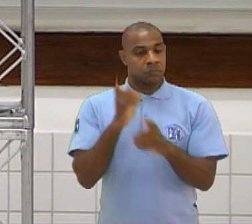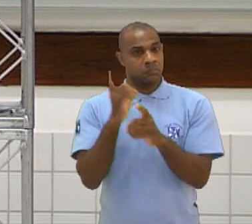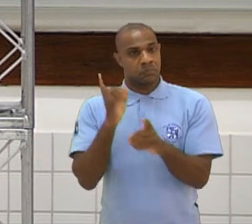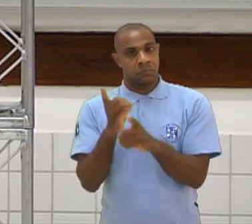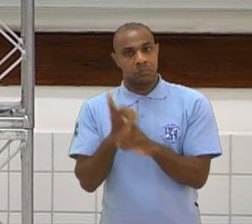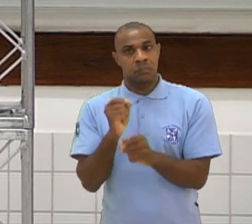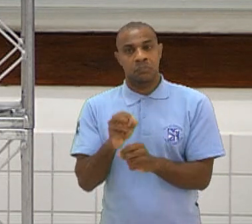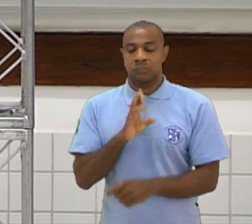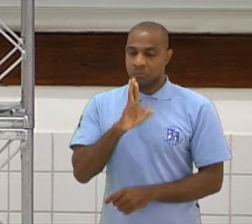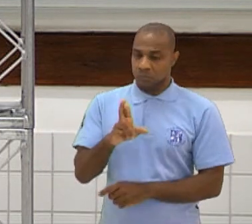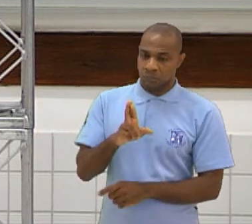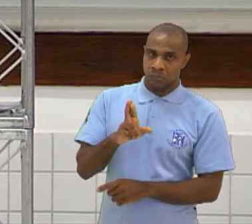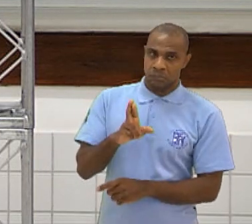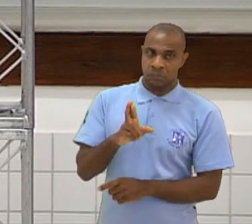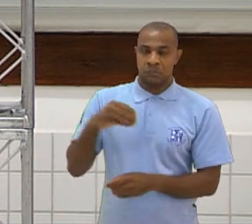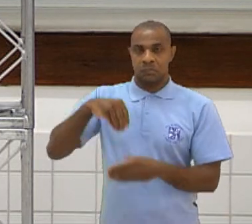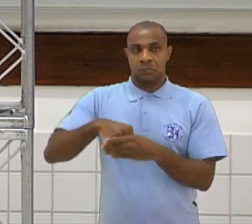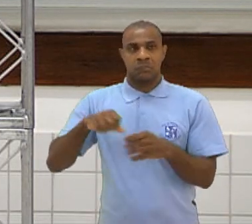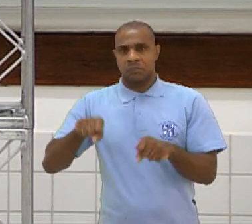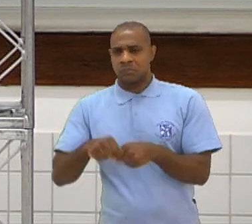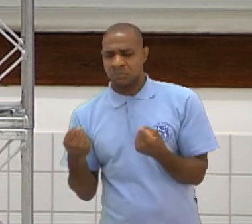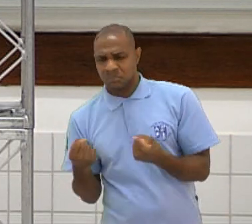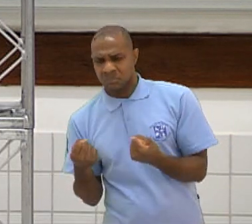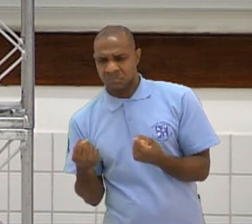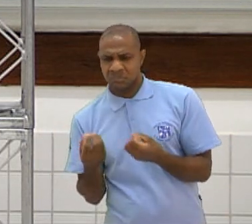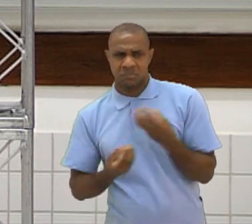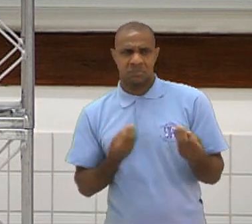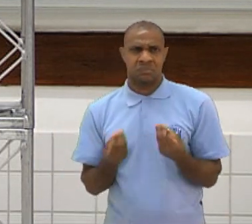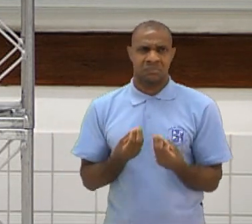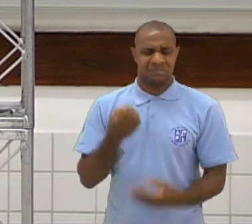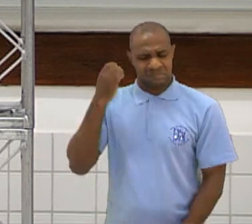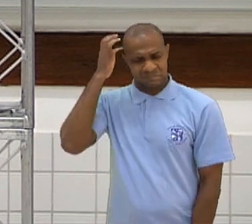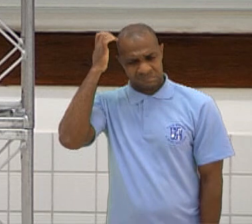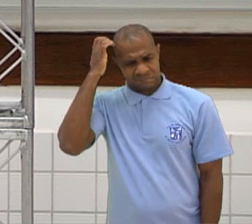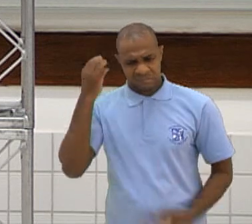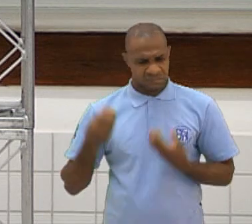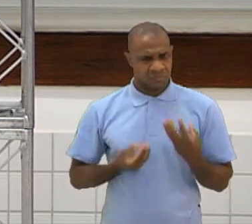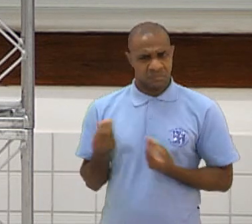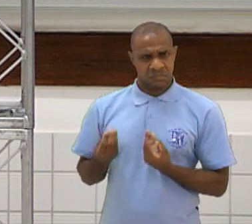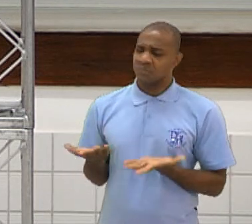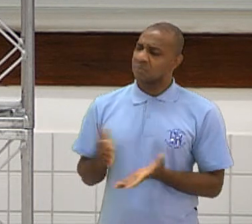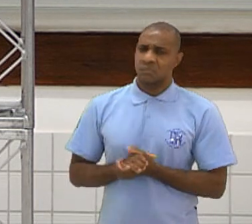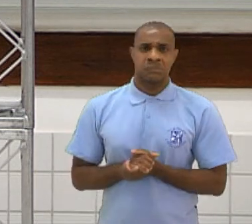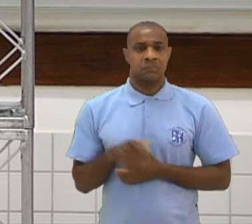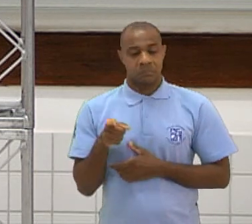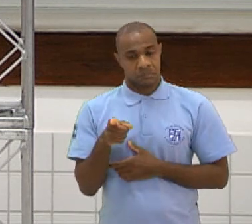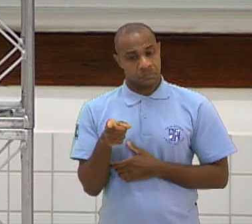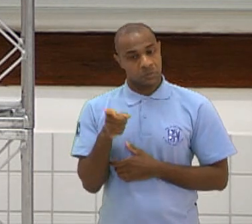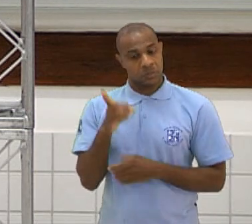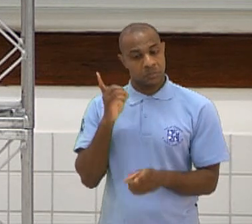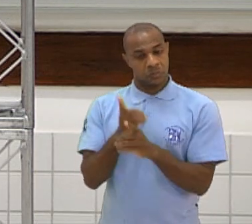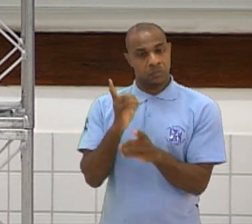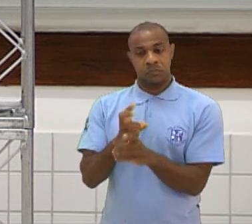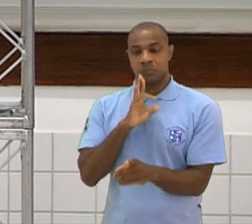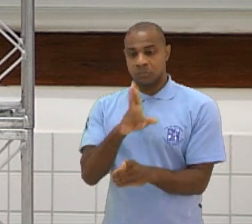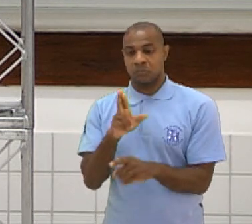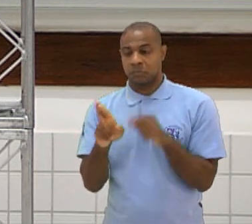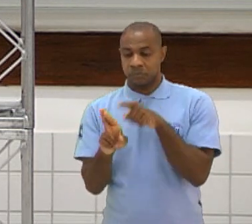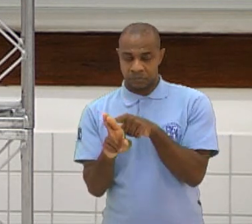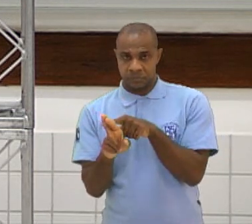uma solução impossível. Eita, vou coçar a careca aqui. Como assim, professor? Você encontra um